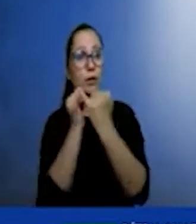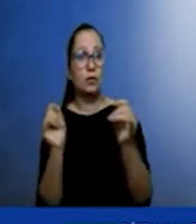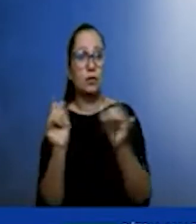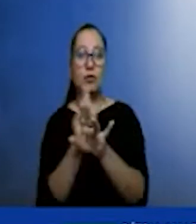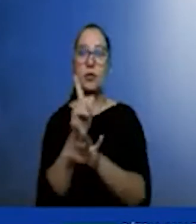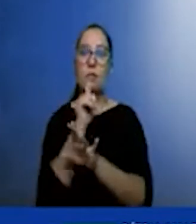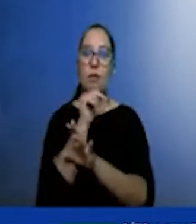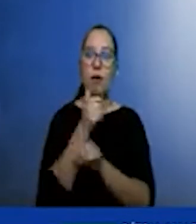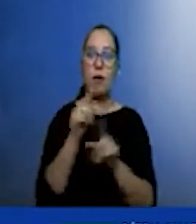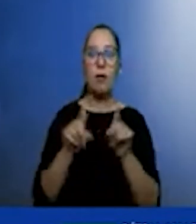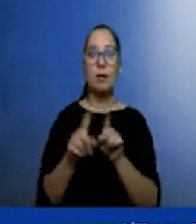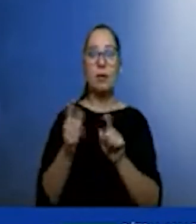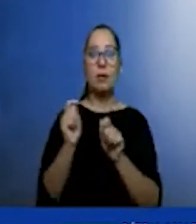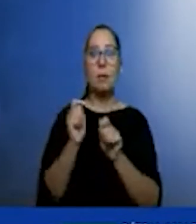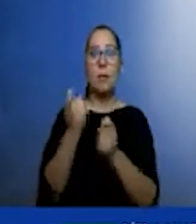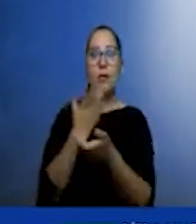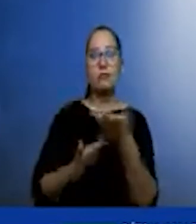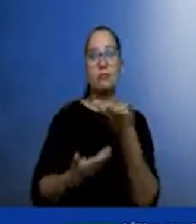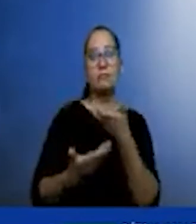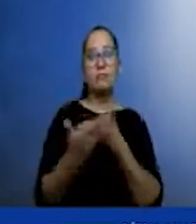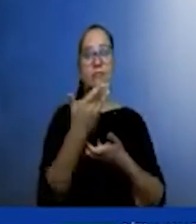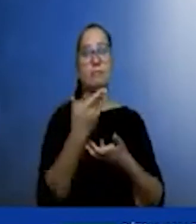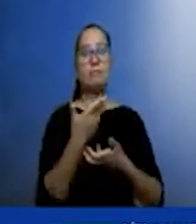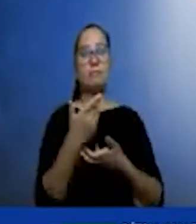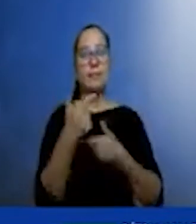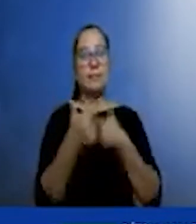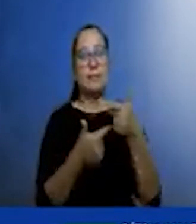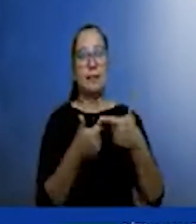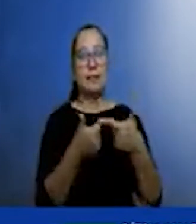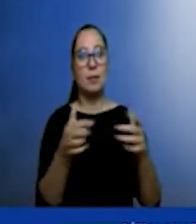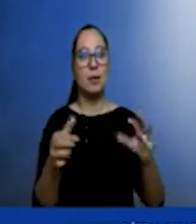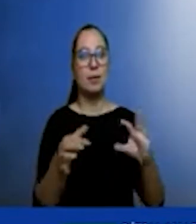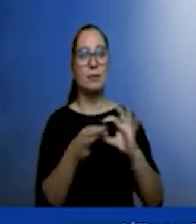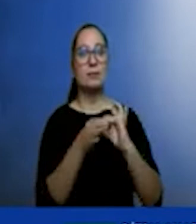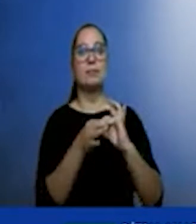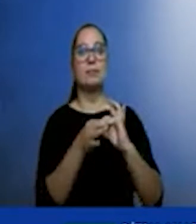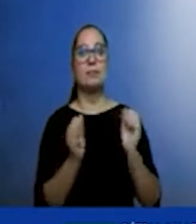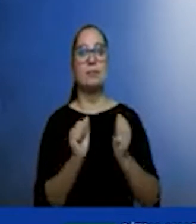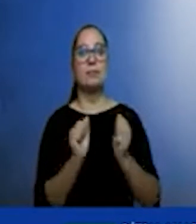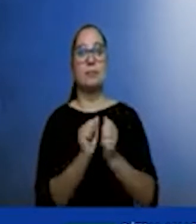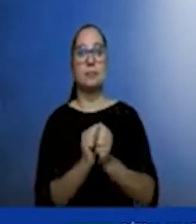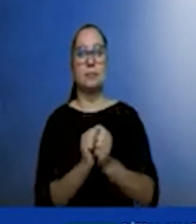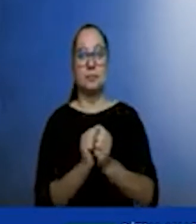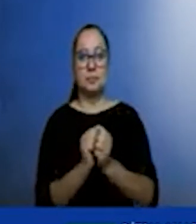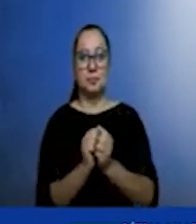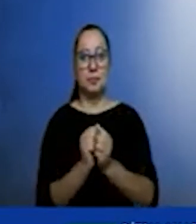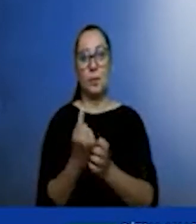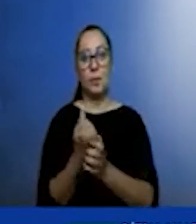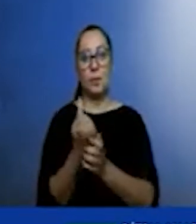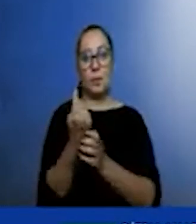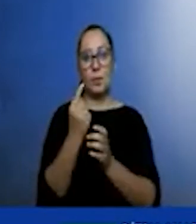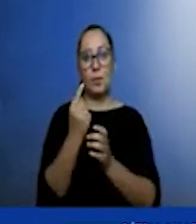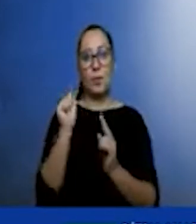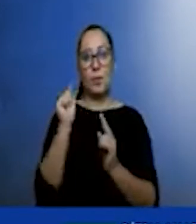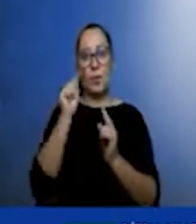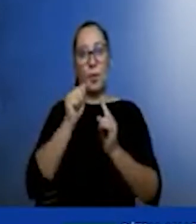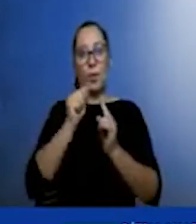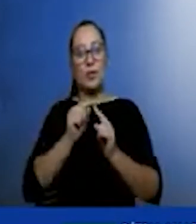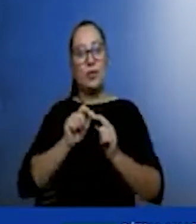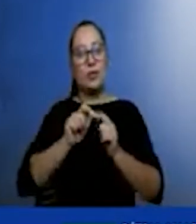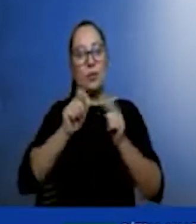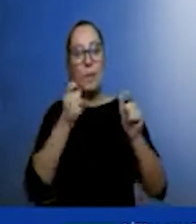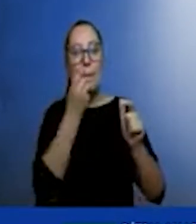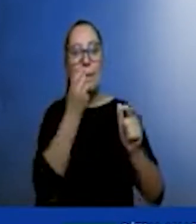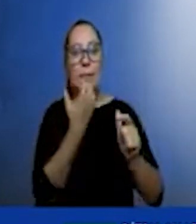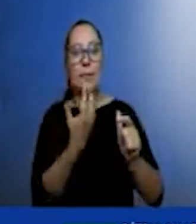para que a gente consiga trabalhar em uníssono, né, e uma coisa só em direção a um bem comum. E o mais